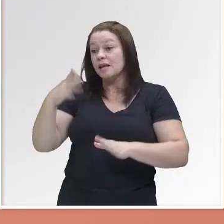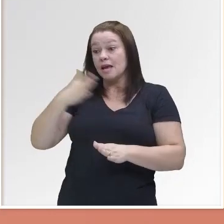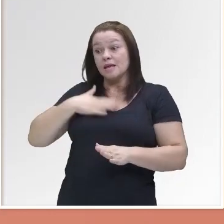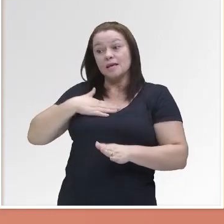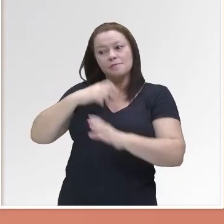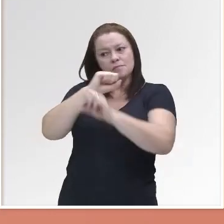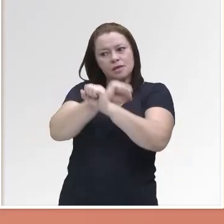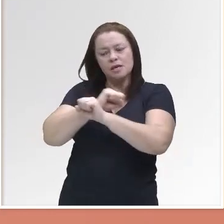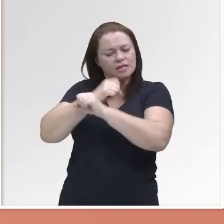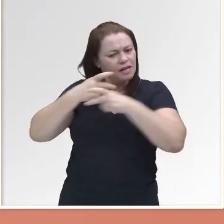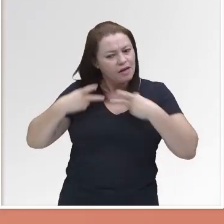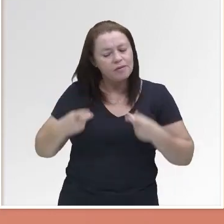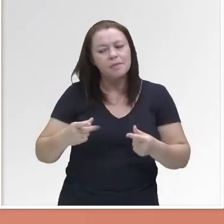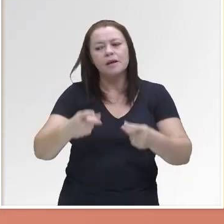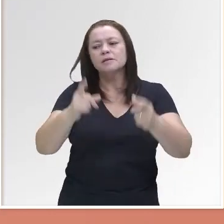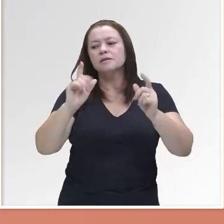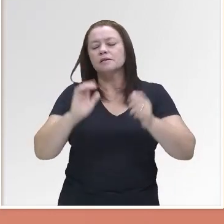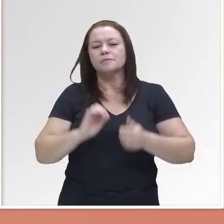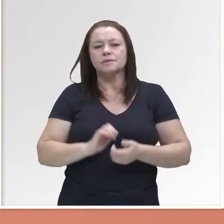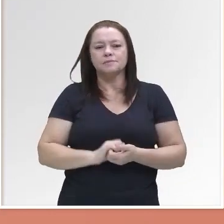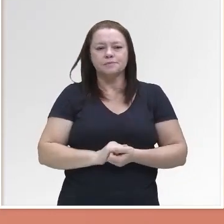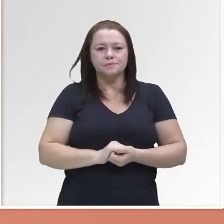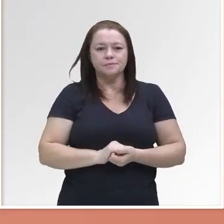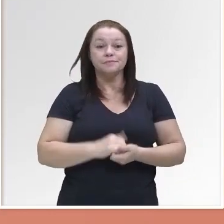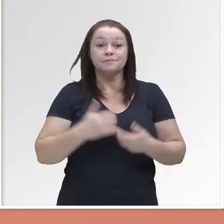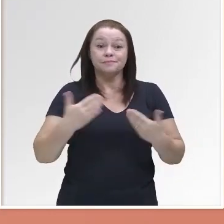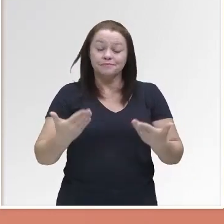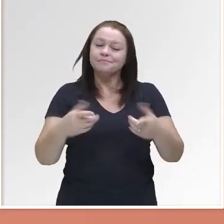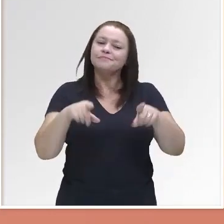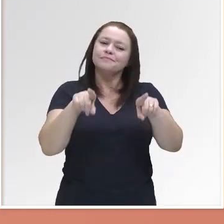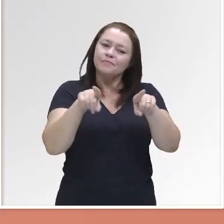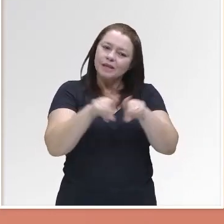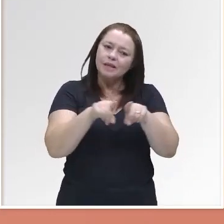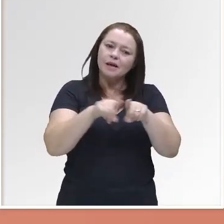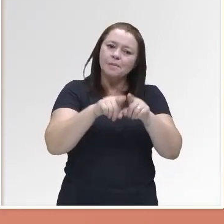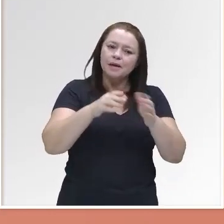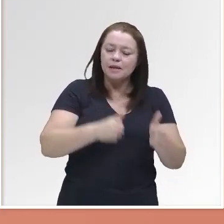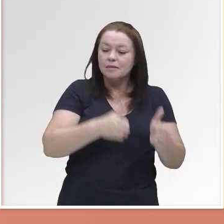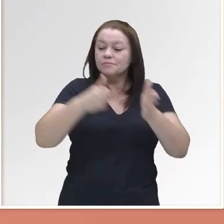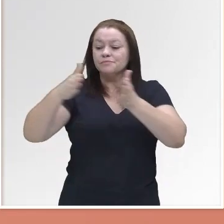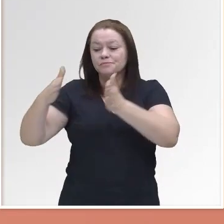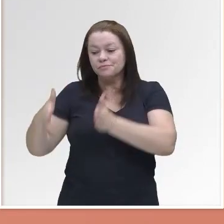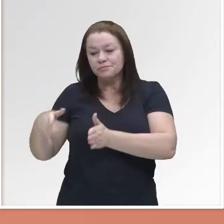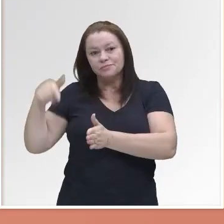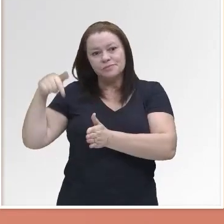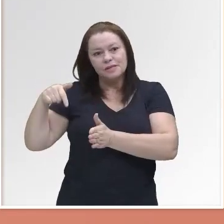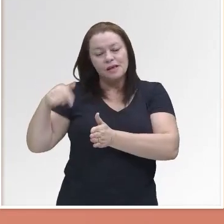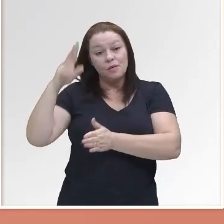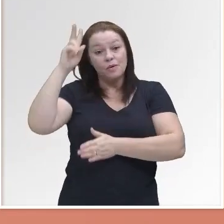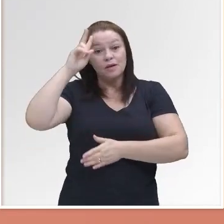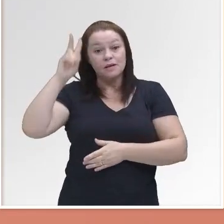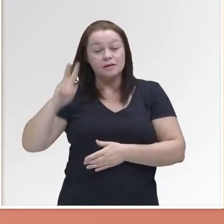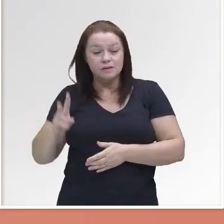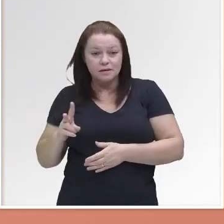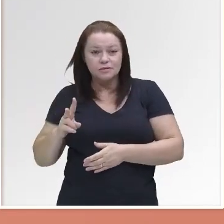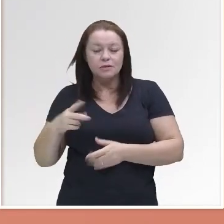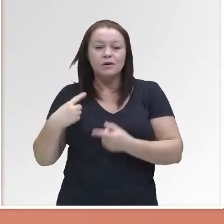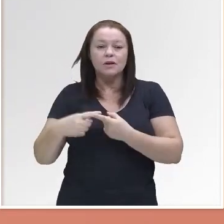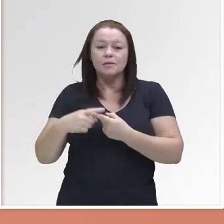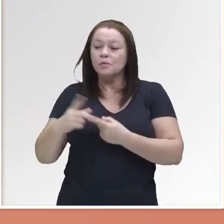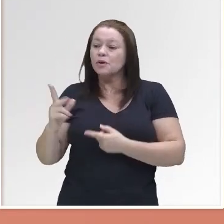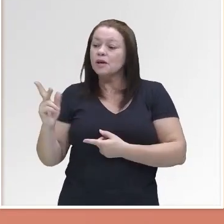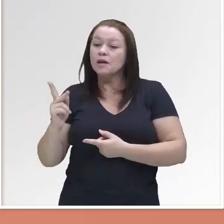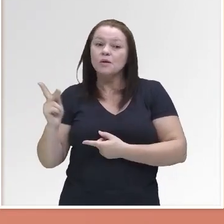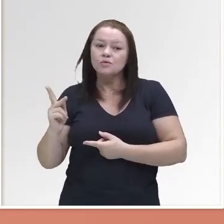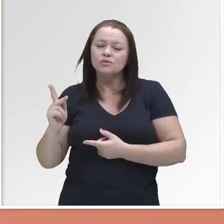escrava para sempre. Também dá sequência à história, quando ela se apaixona e faz um